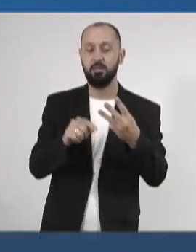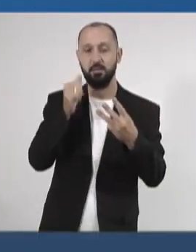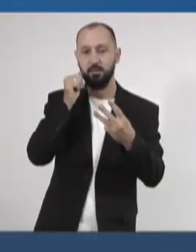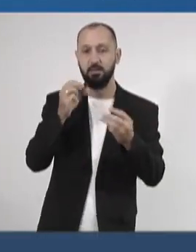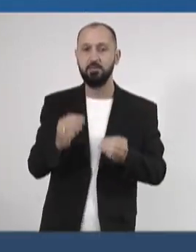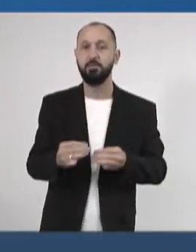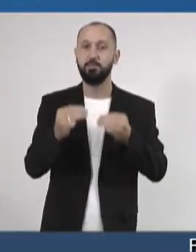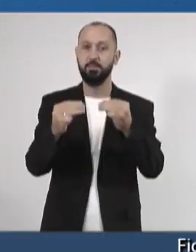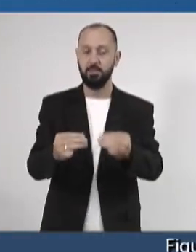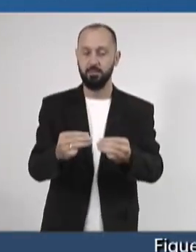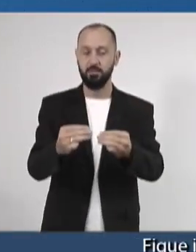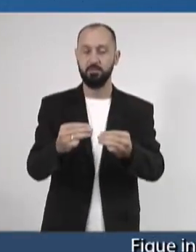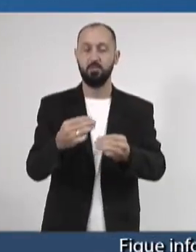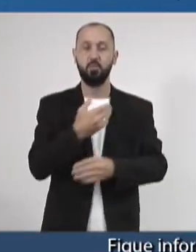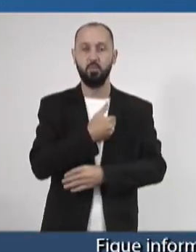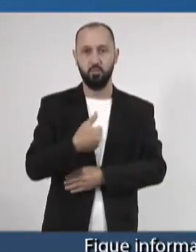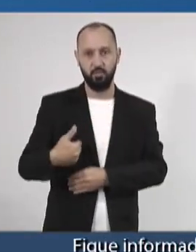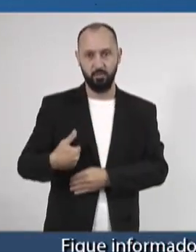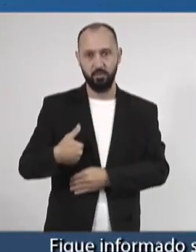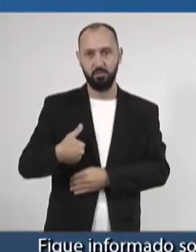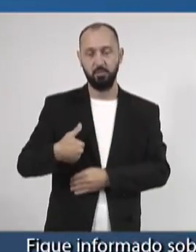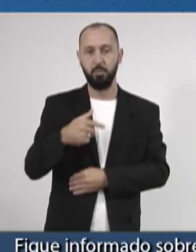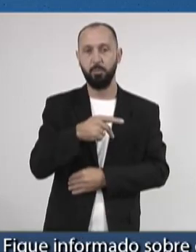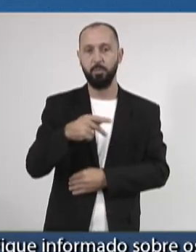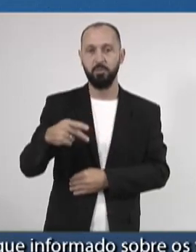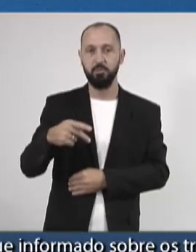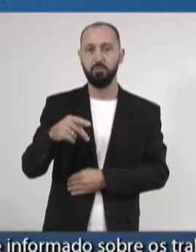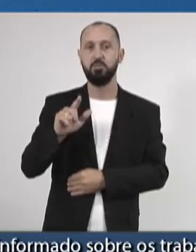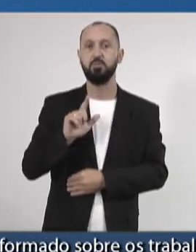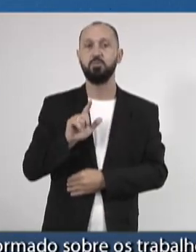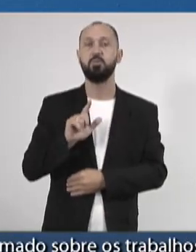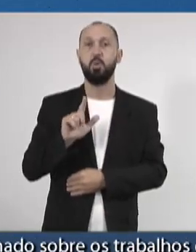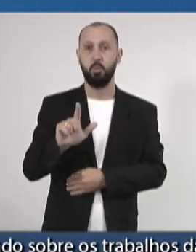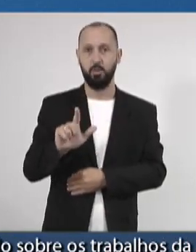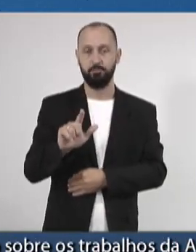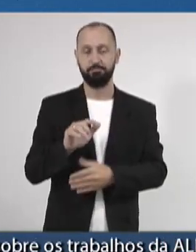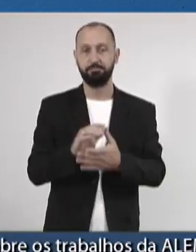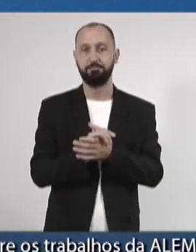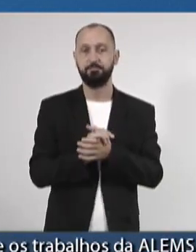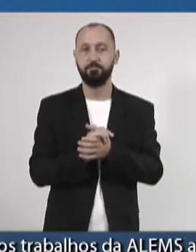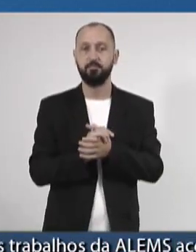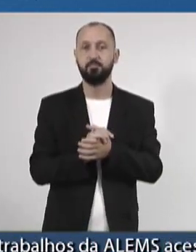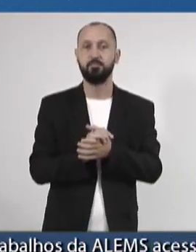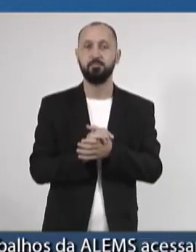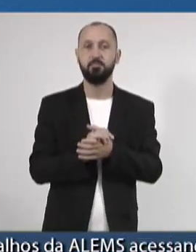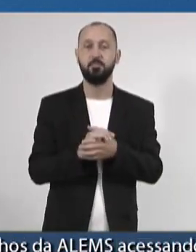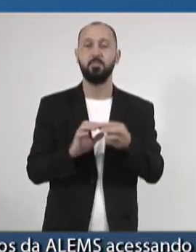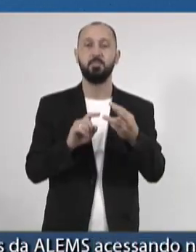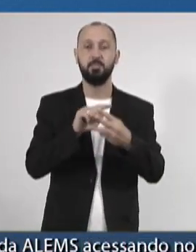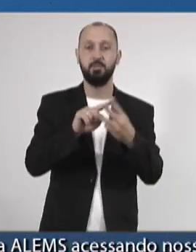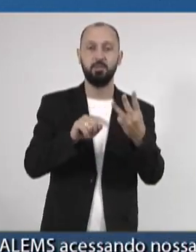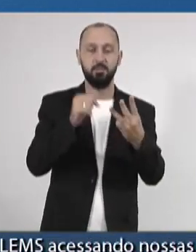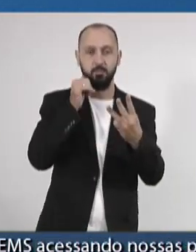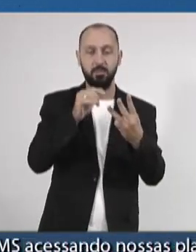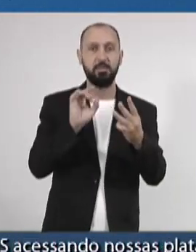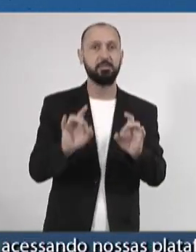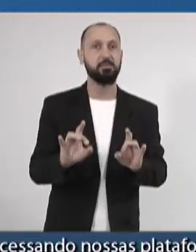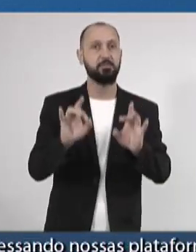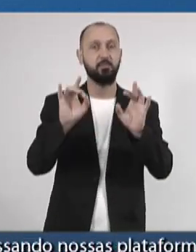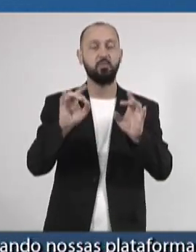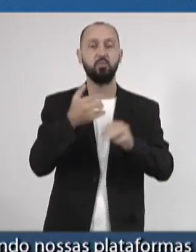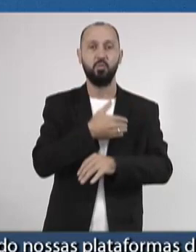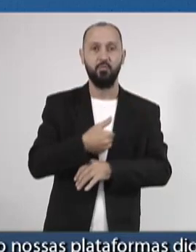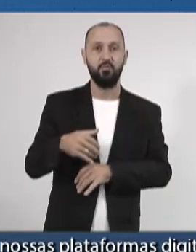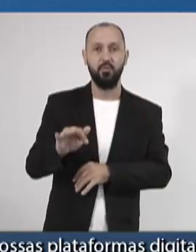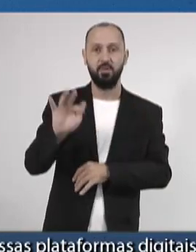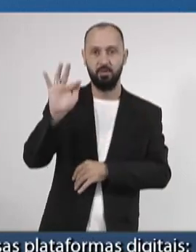ministras do governo do presidente Lula. Tive com três mulheres de destaque no governo